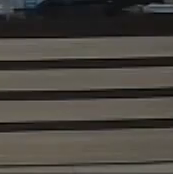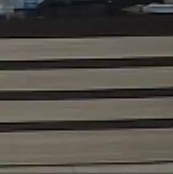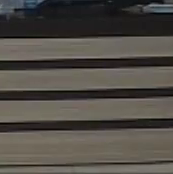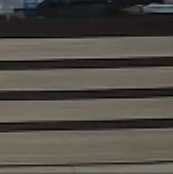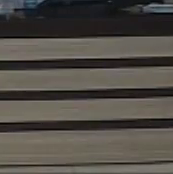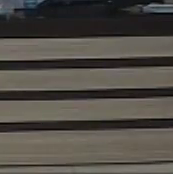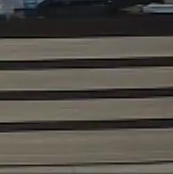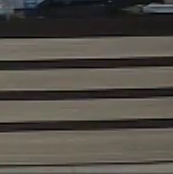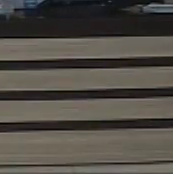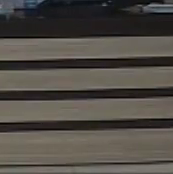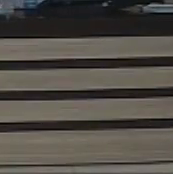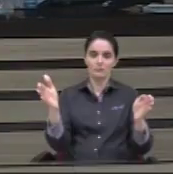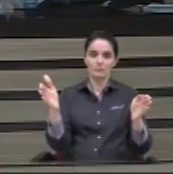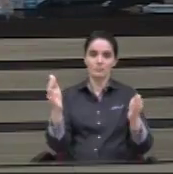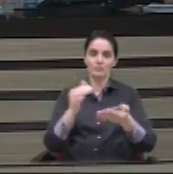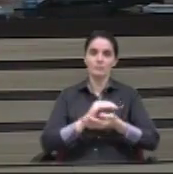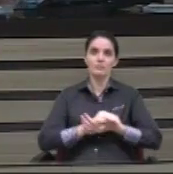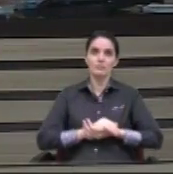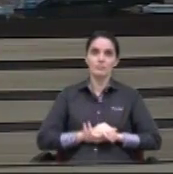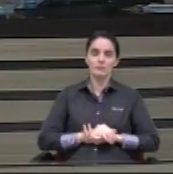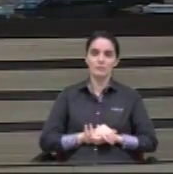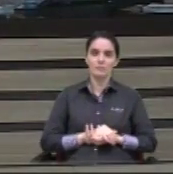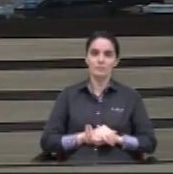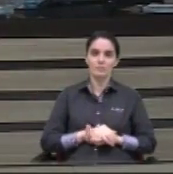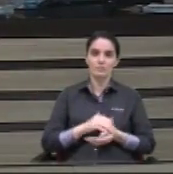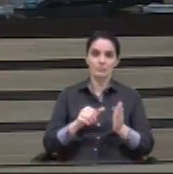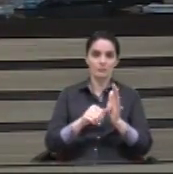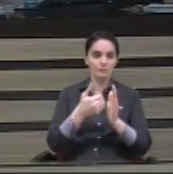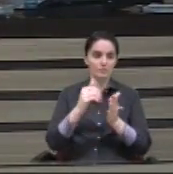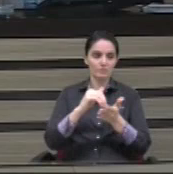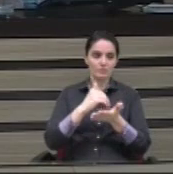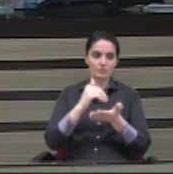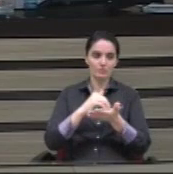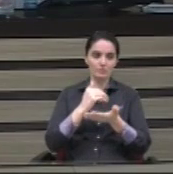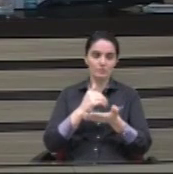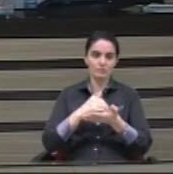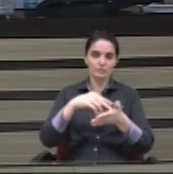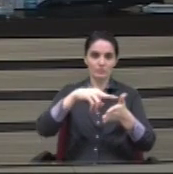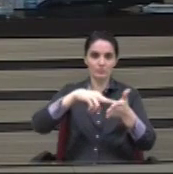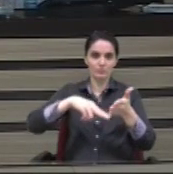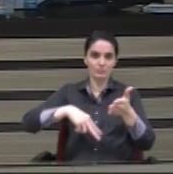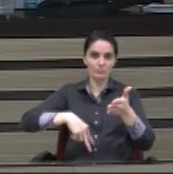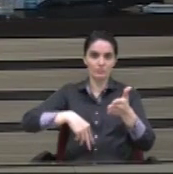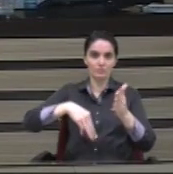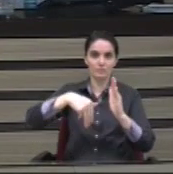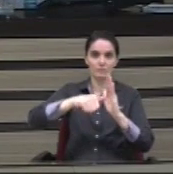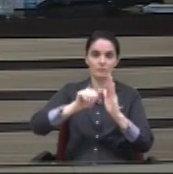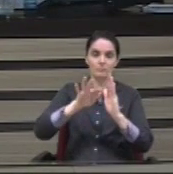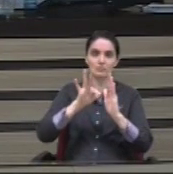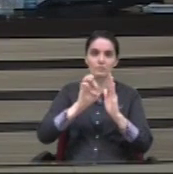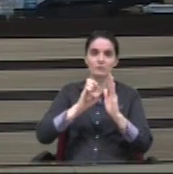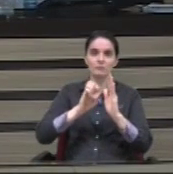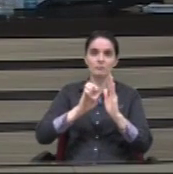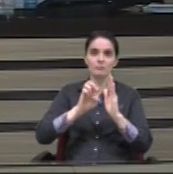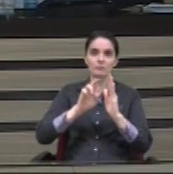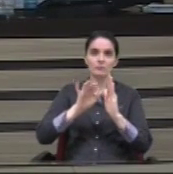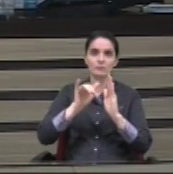Está reaberta ao primeiro secretário para a leitura das matérias.